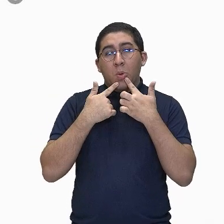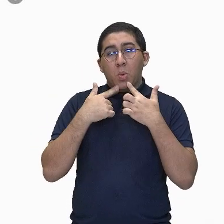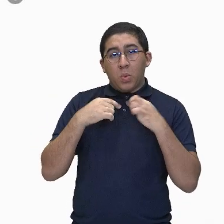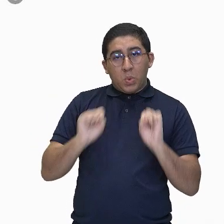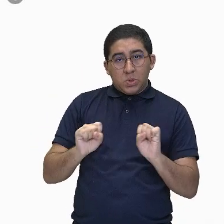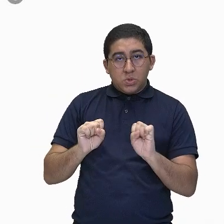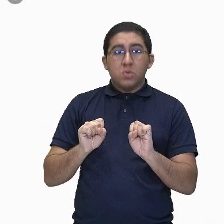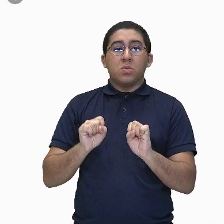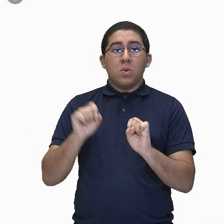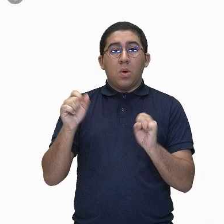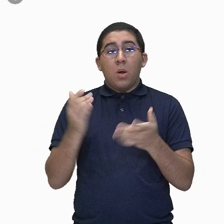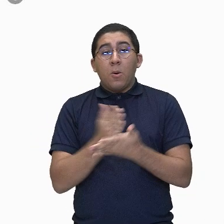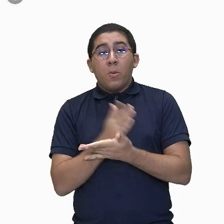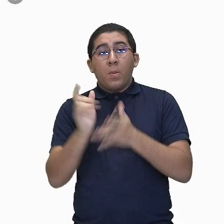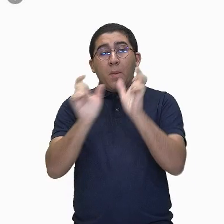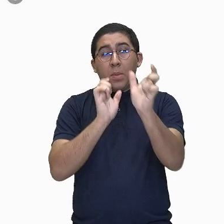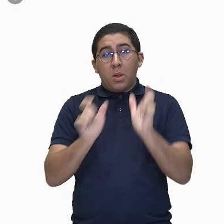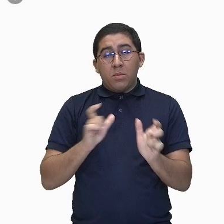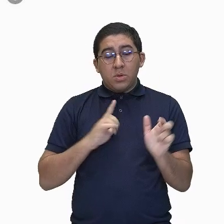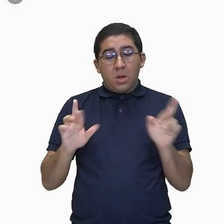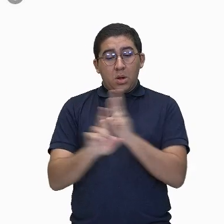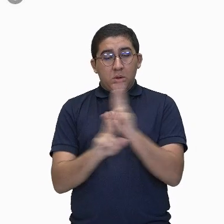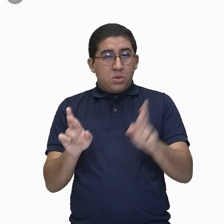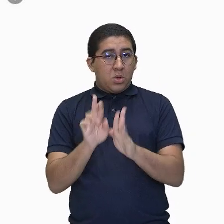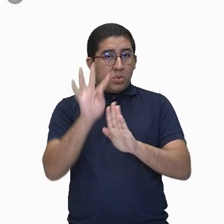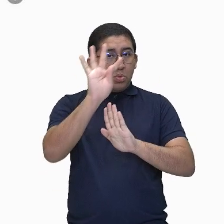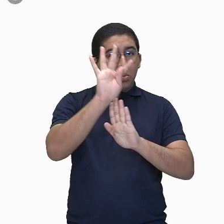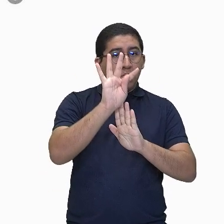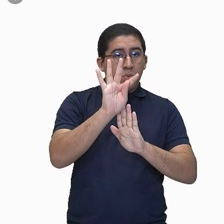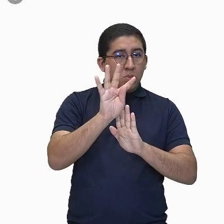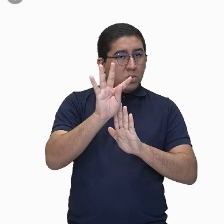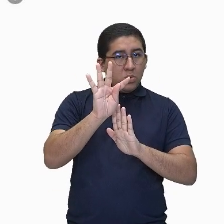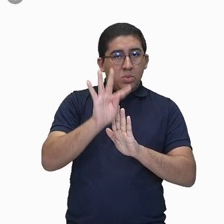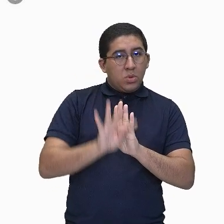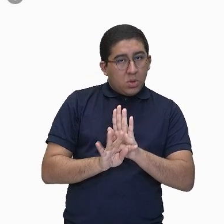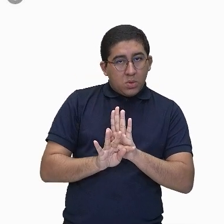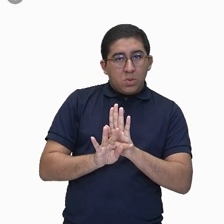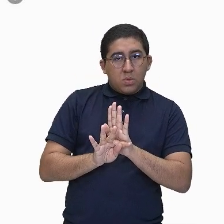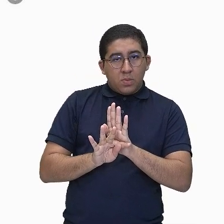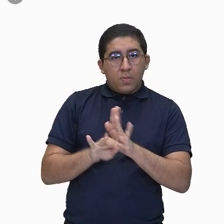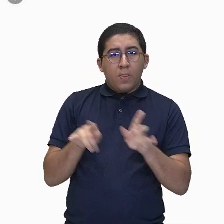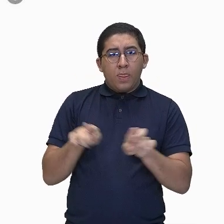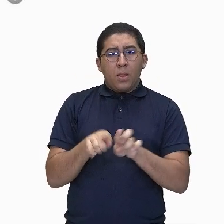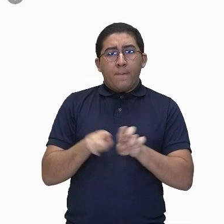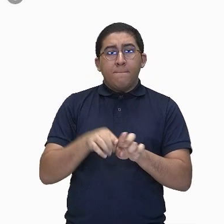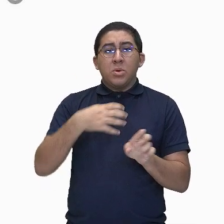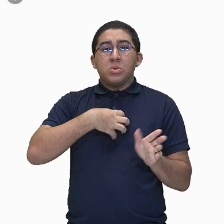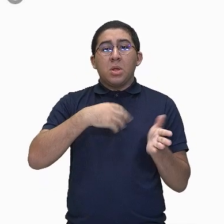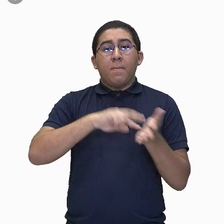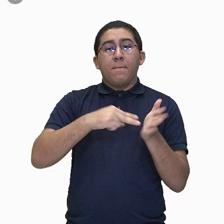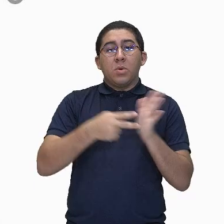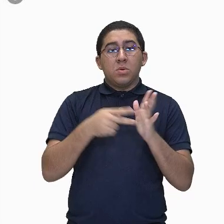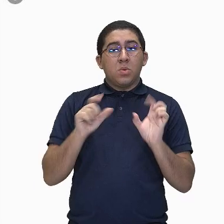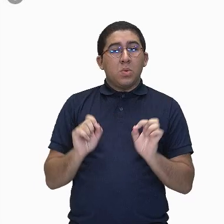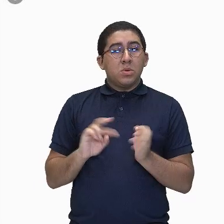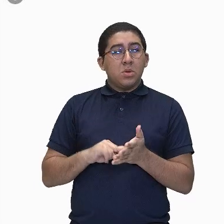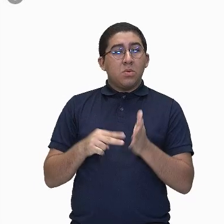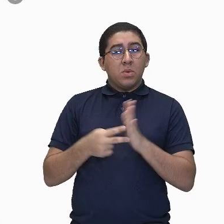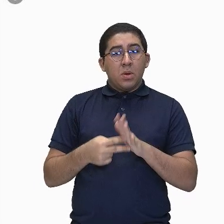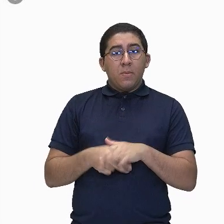como as palavras estão organizadas no texto, e o semântico, que no caso é o sentido